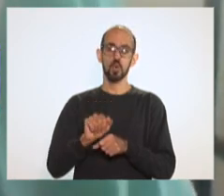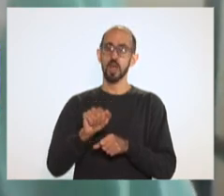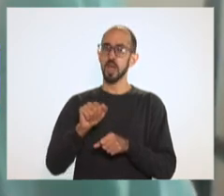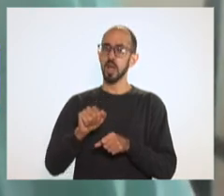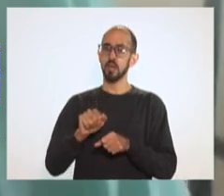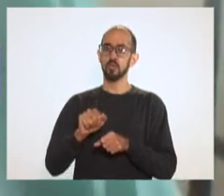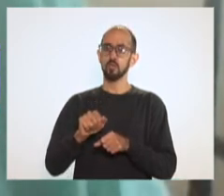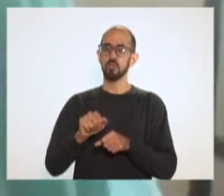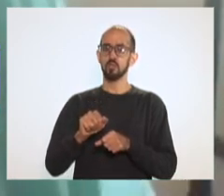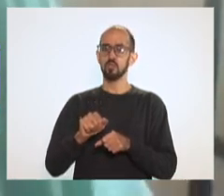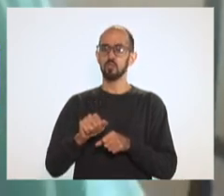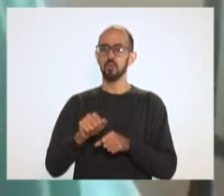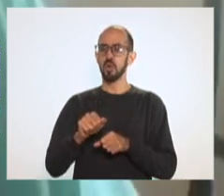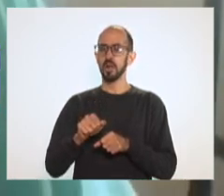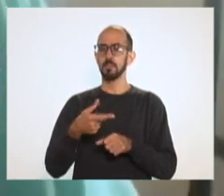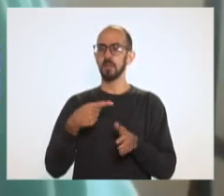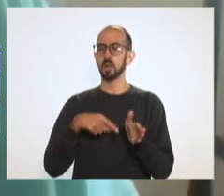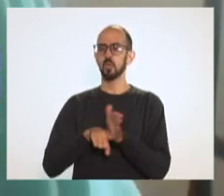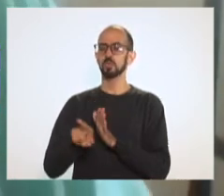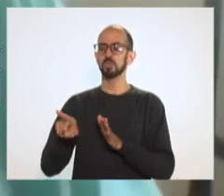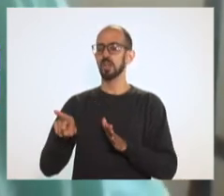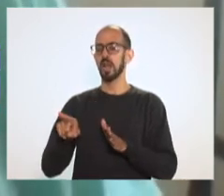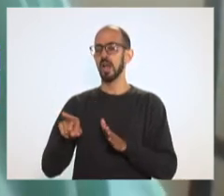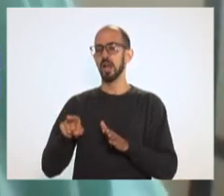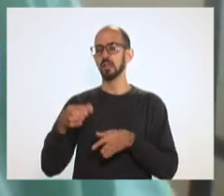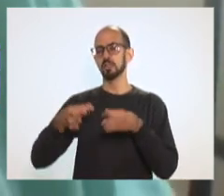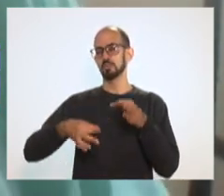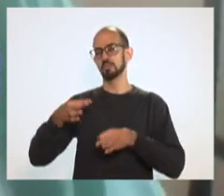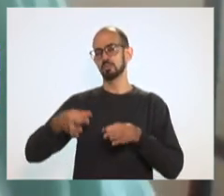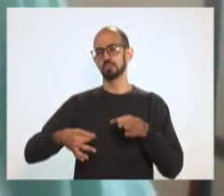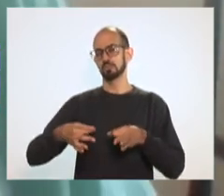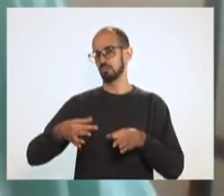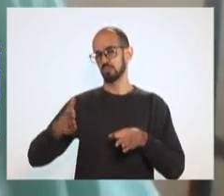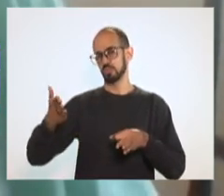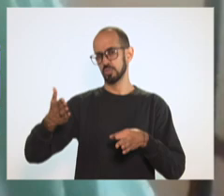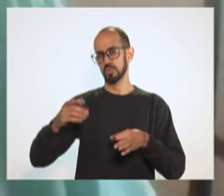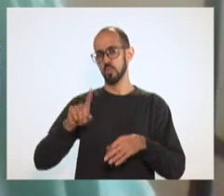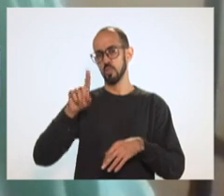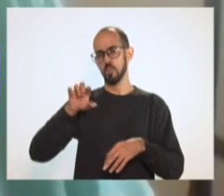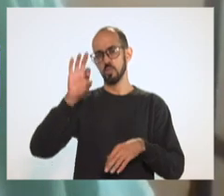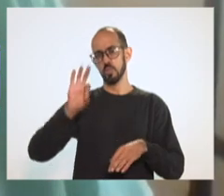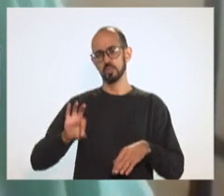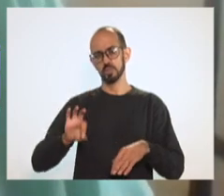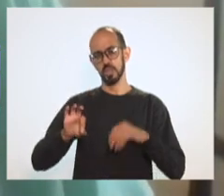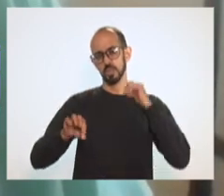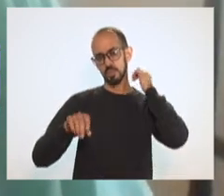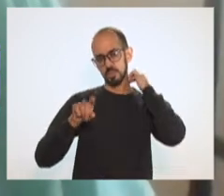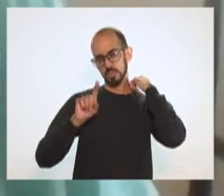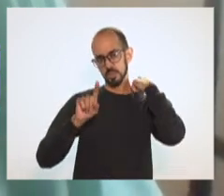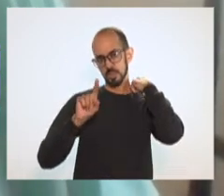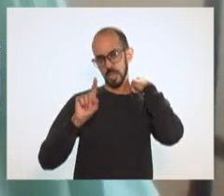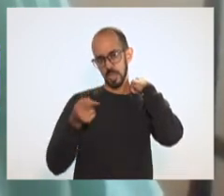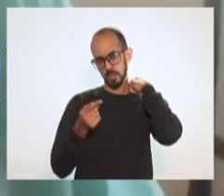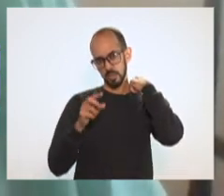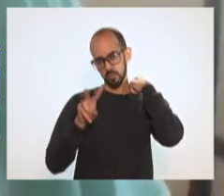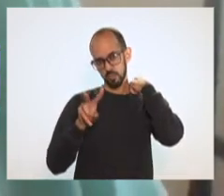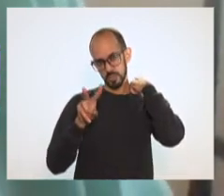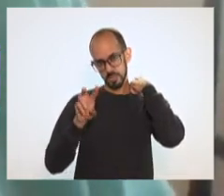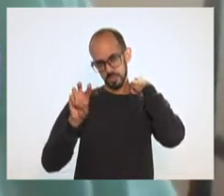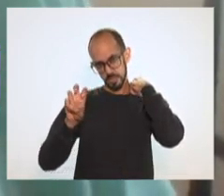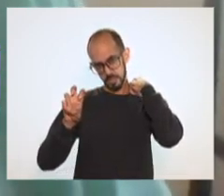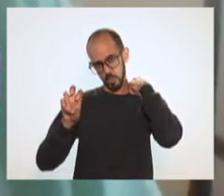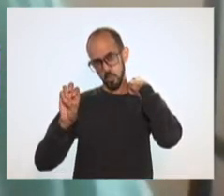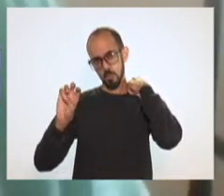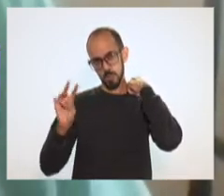regulamentada foi regulamentada então 1% desses 125 milhões portanto 1